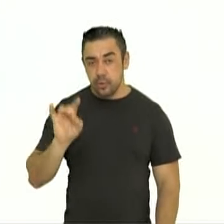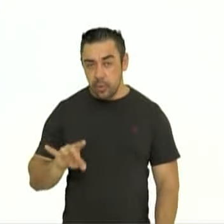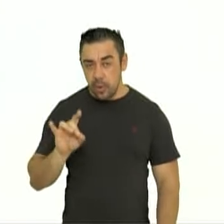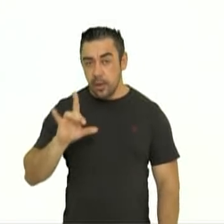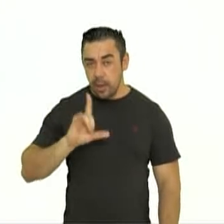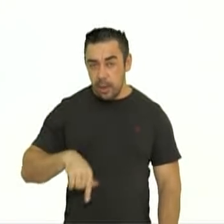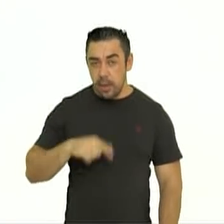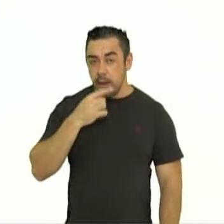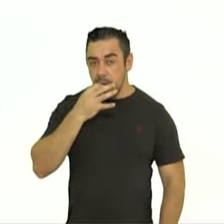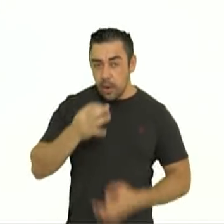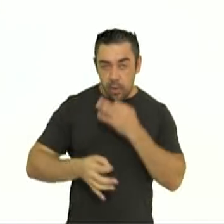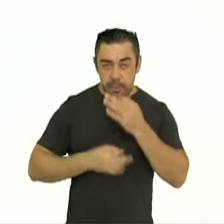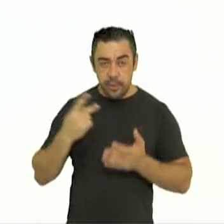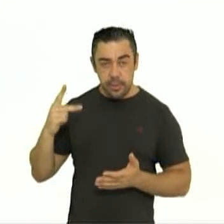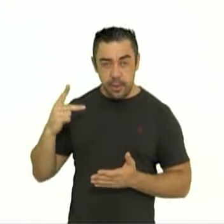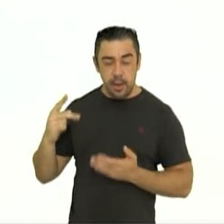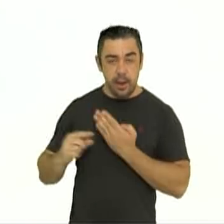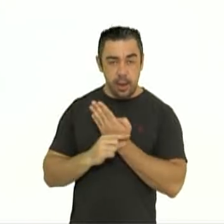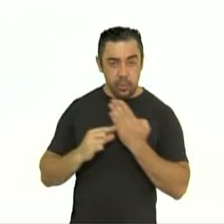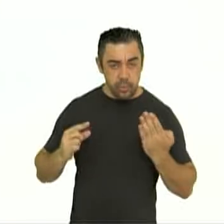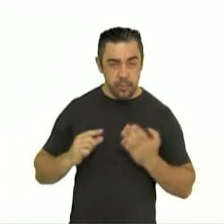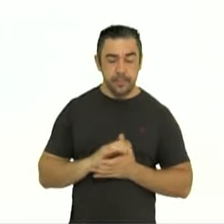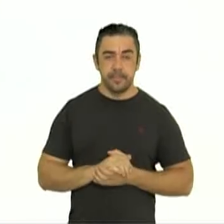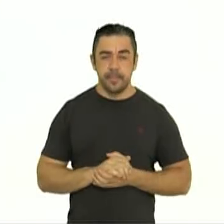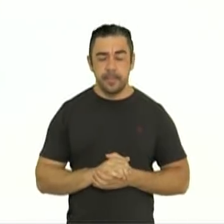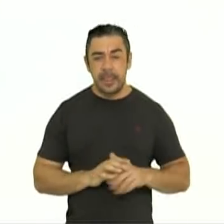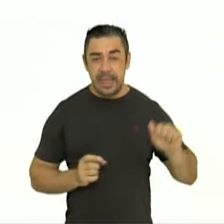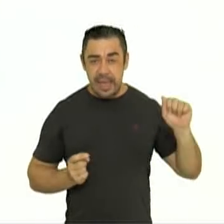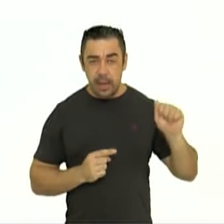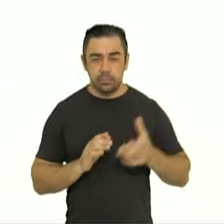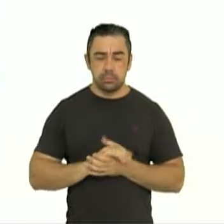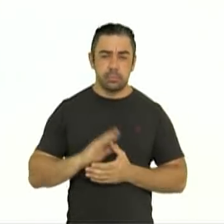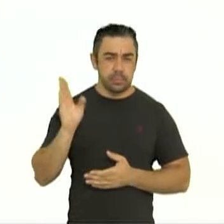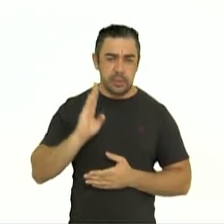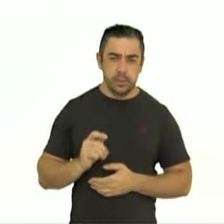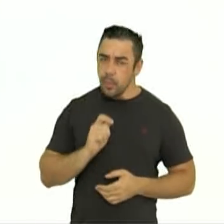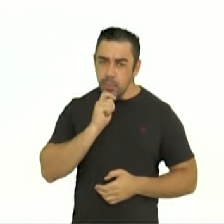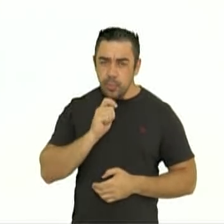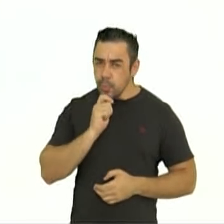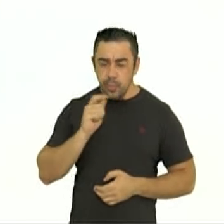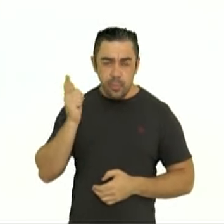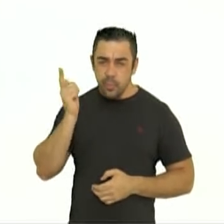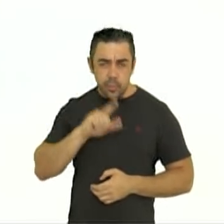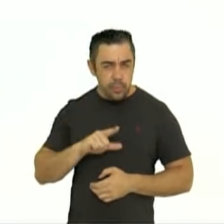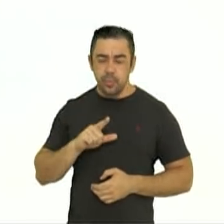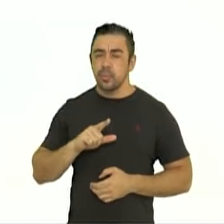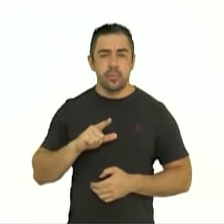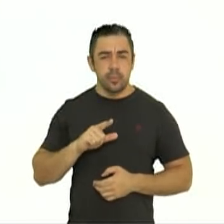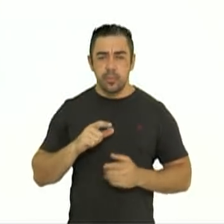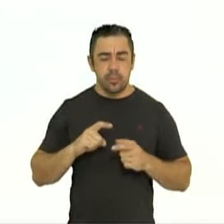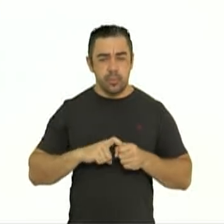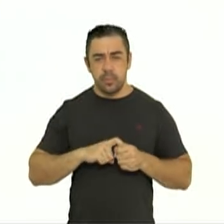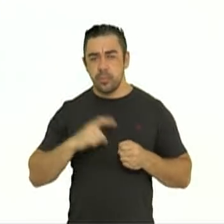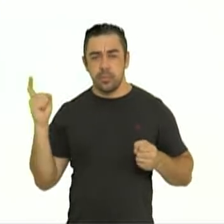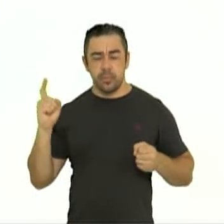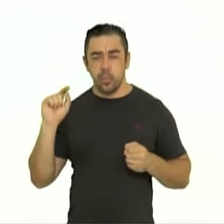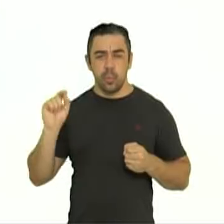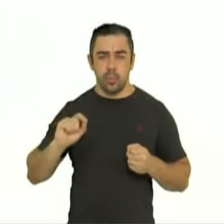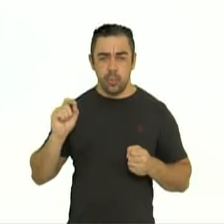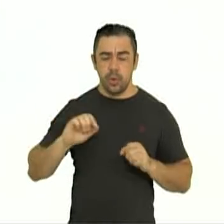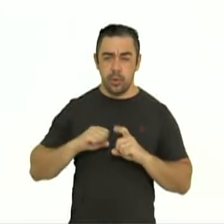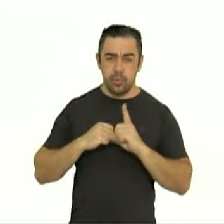são argumentos da autora. Letra A. O Brasil ainda não conseguiu se desprender das amarras